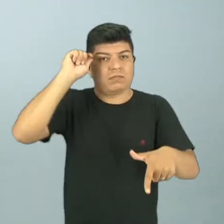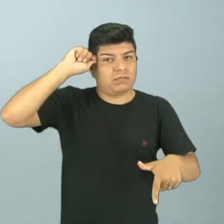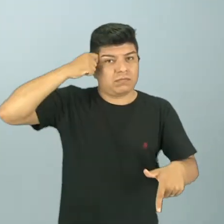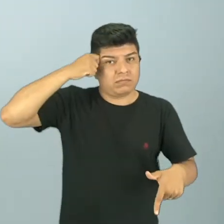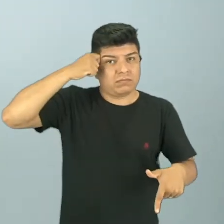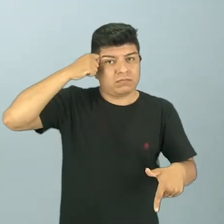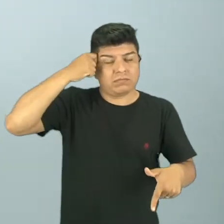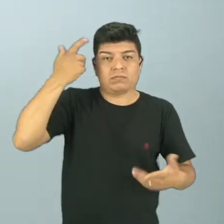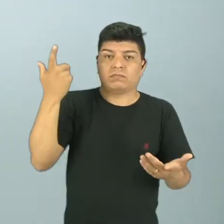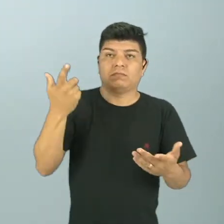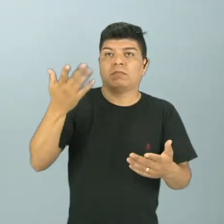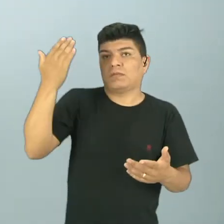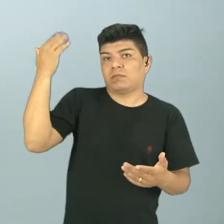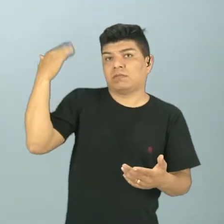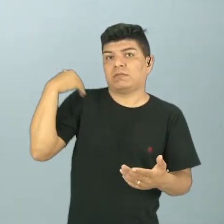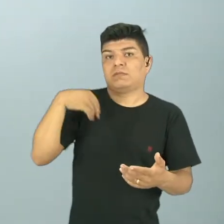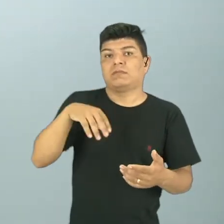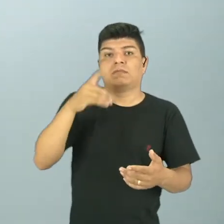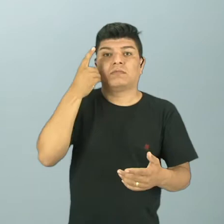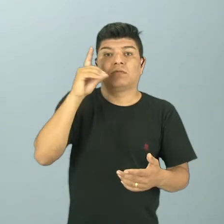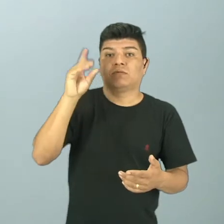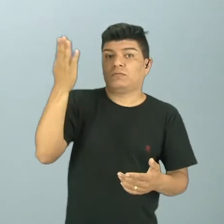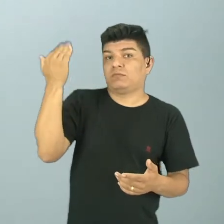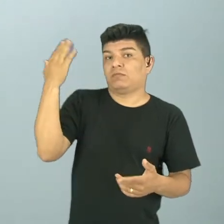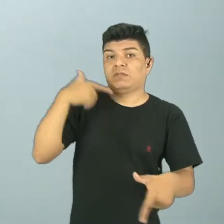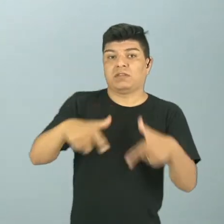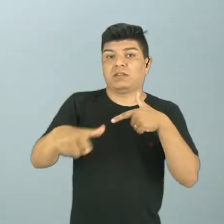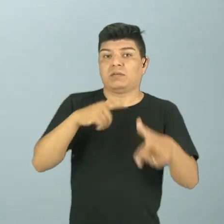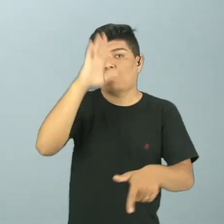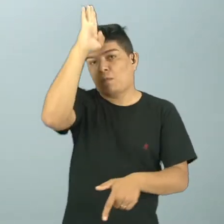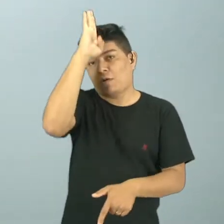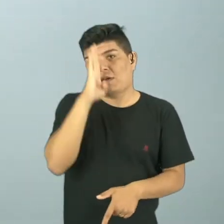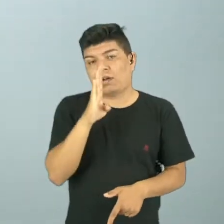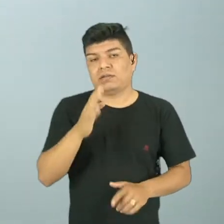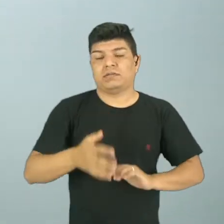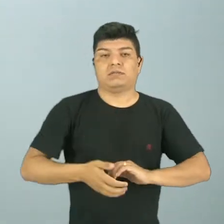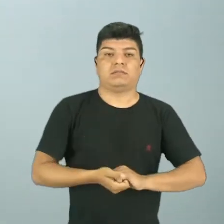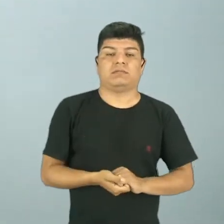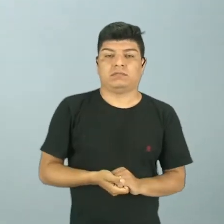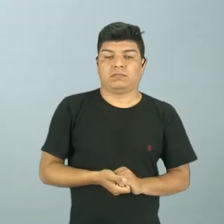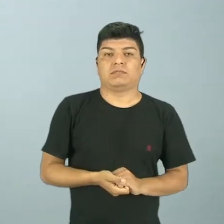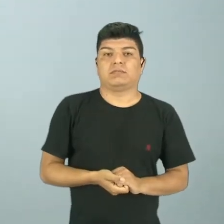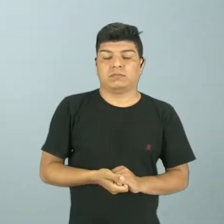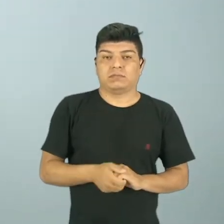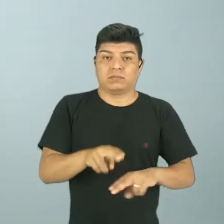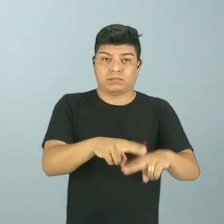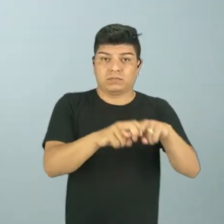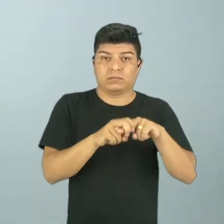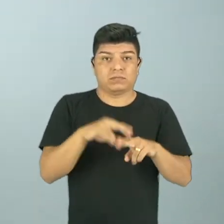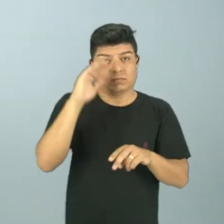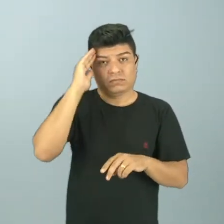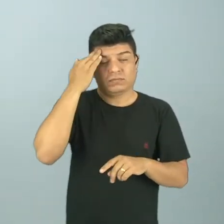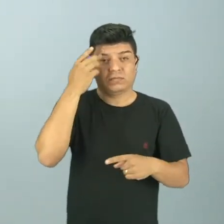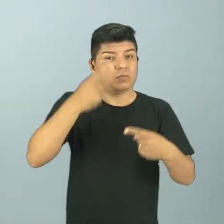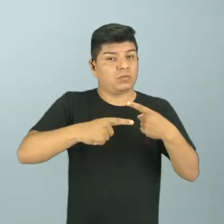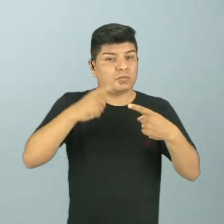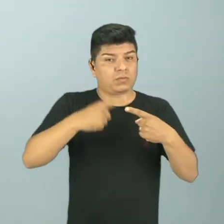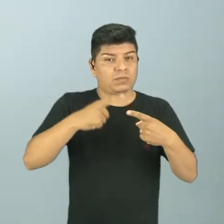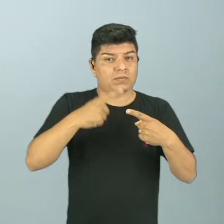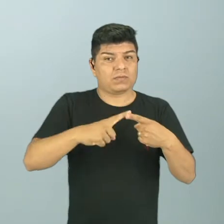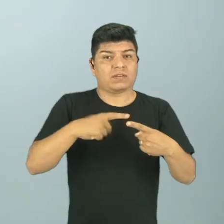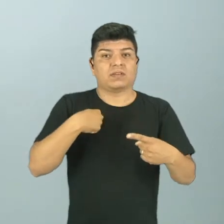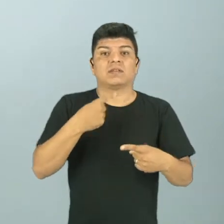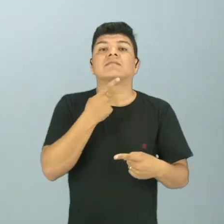até pouco tempo atrás, dias atrás, trabalhavam sem gerar custo nenhum. E aí vamos entender o porquê que se tinha